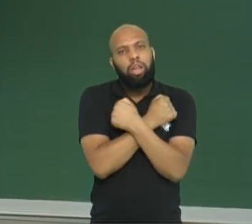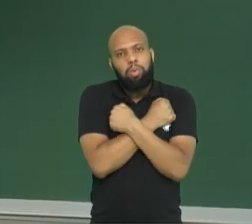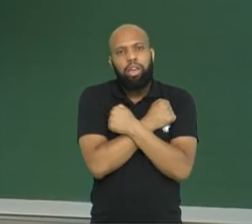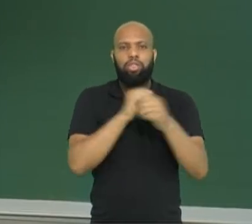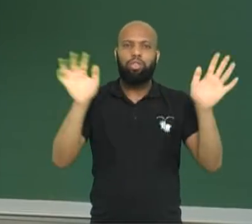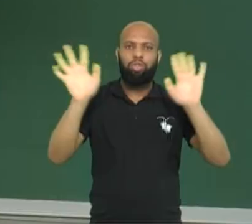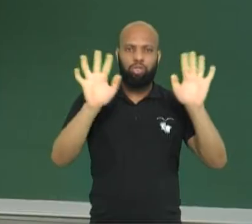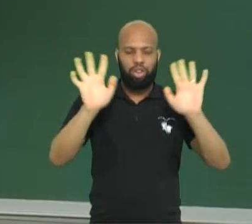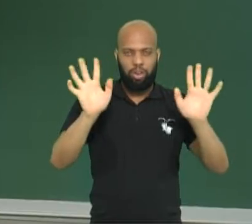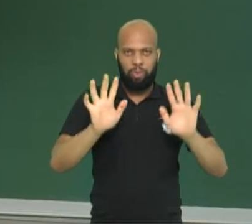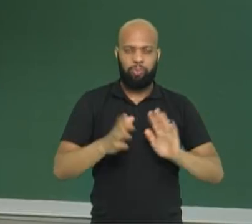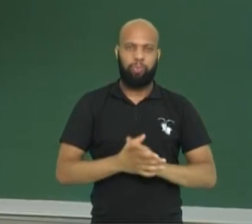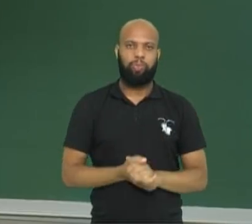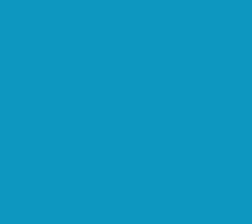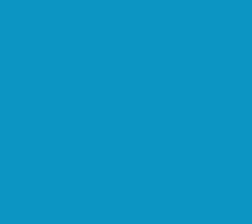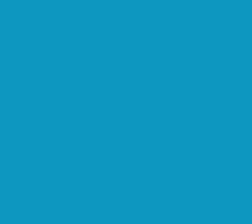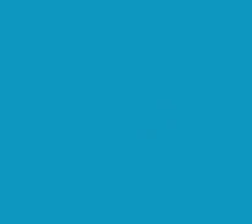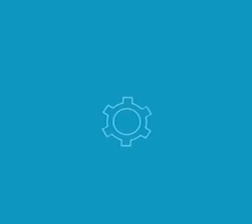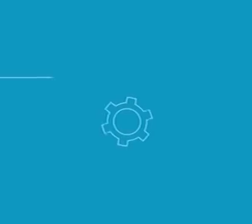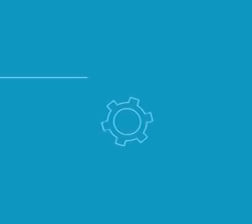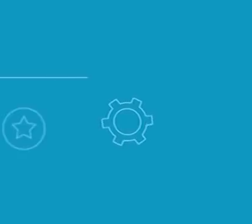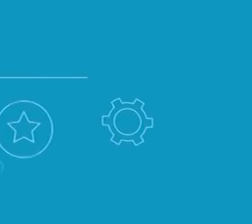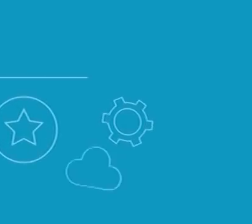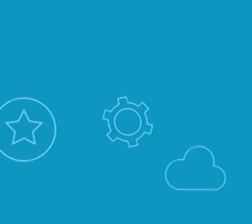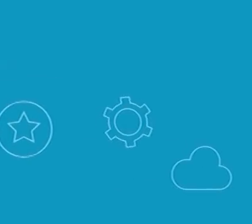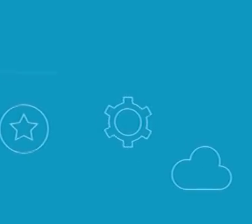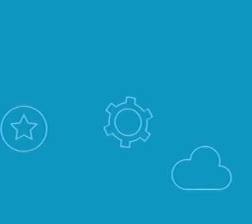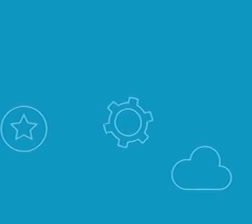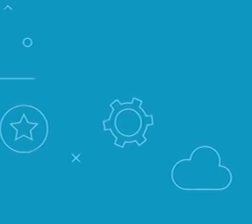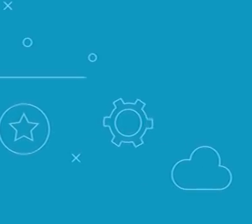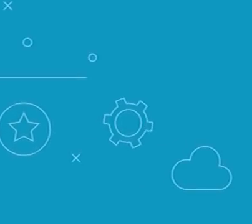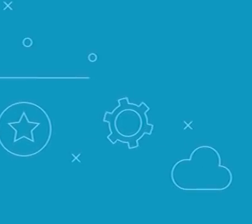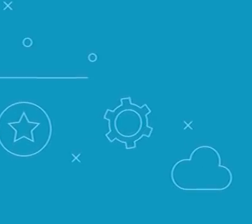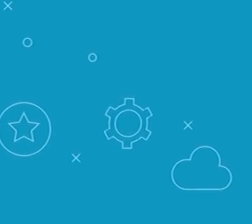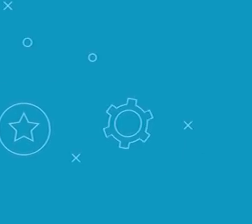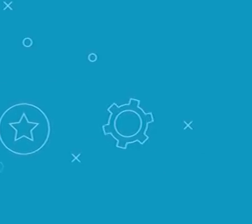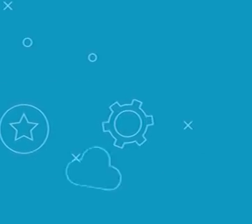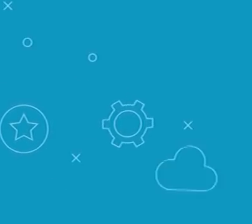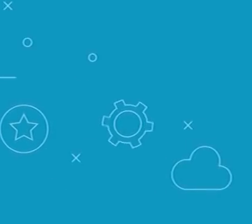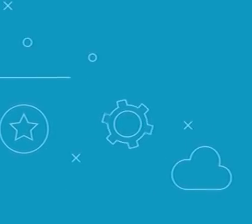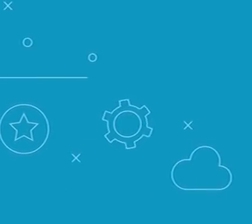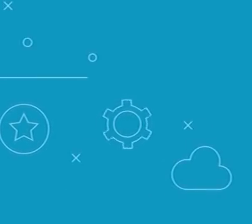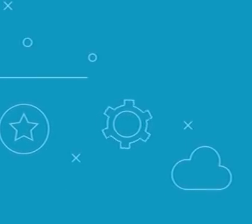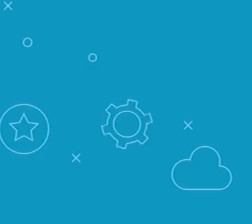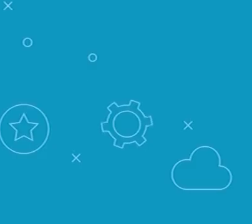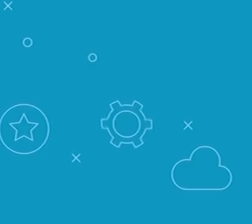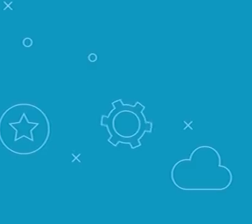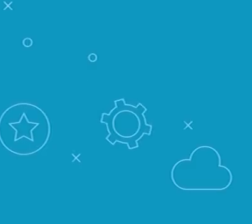abraço e até a próxima. Obrigado.